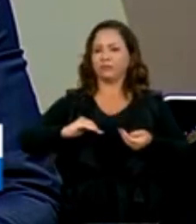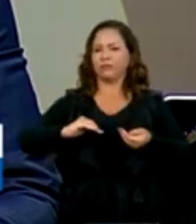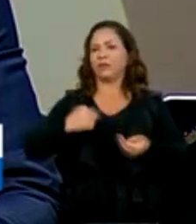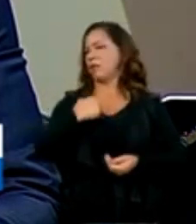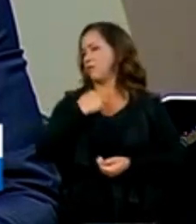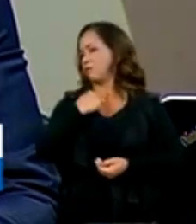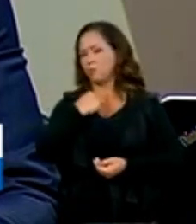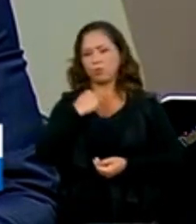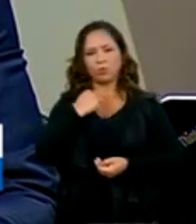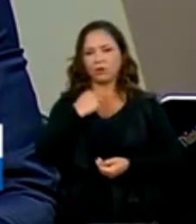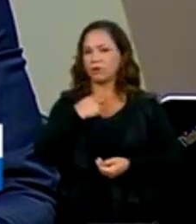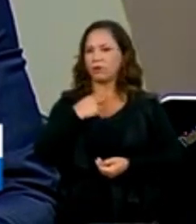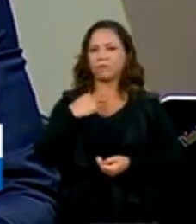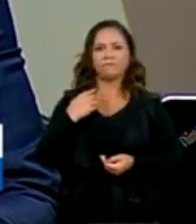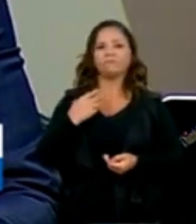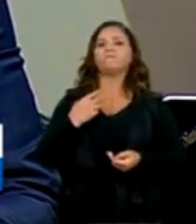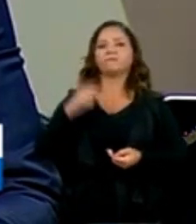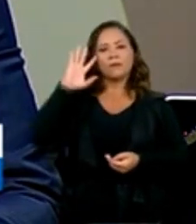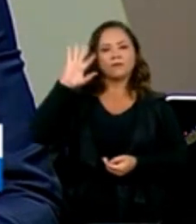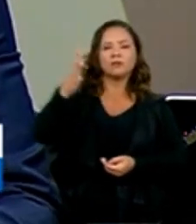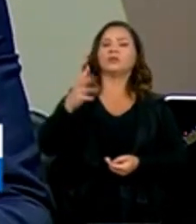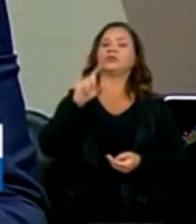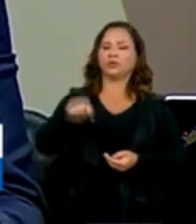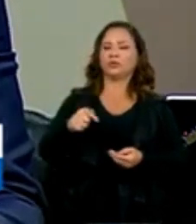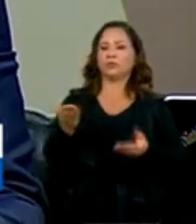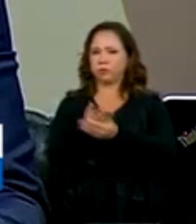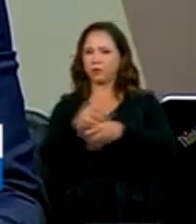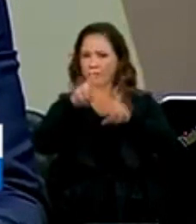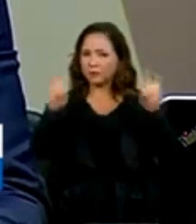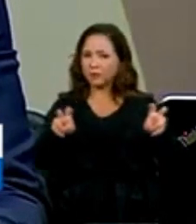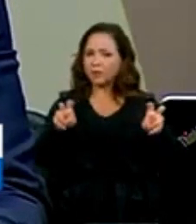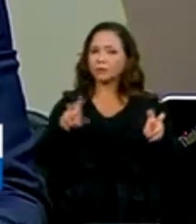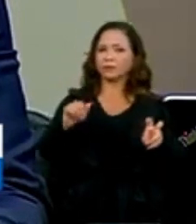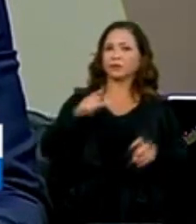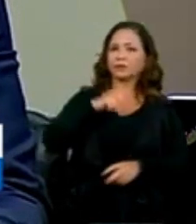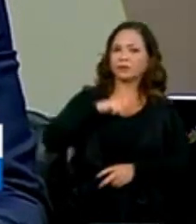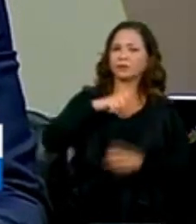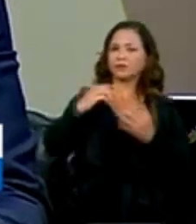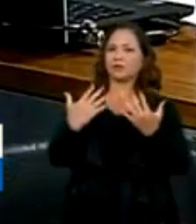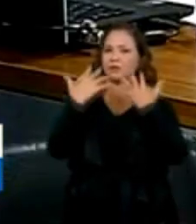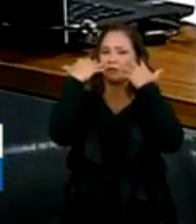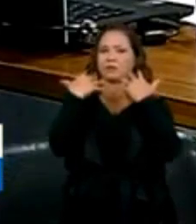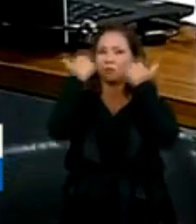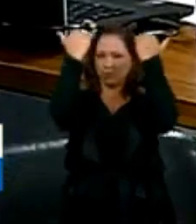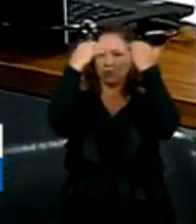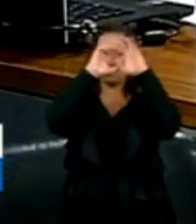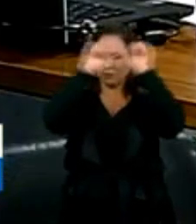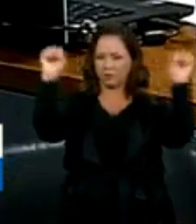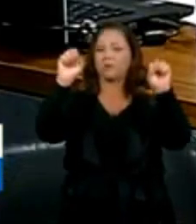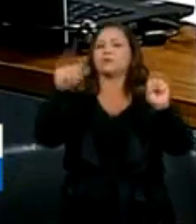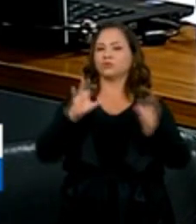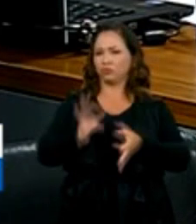Lewandowski obteve 58 votos favoráveis e 18 contrários. Antes da análise pelo plenário, Zanin